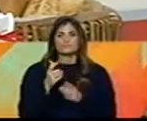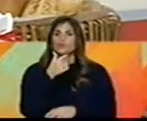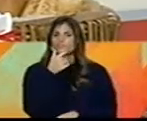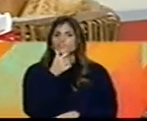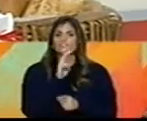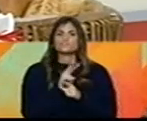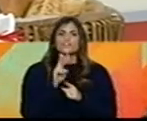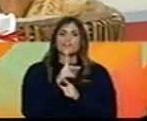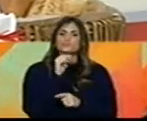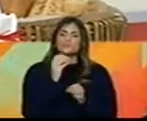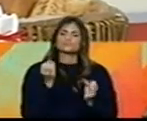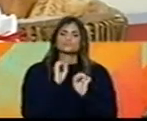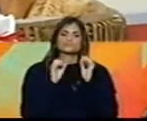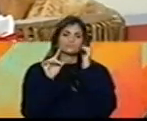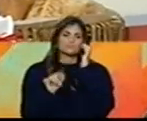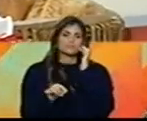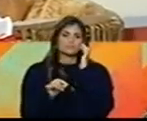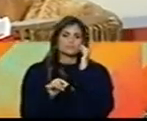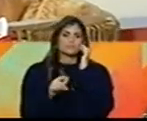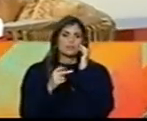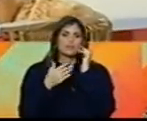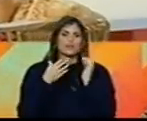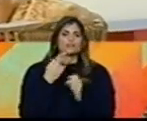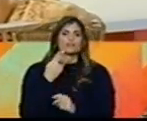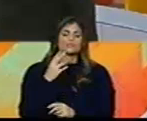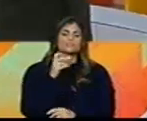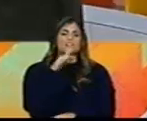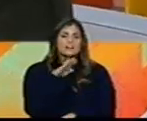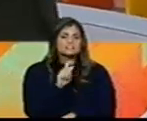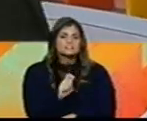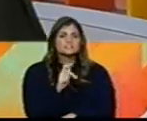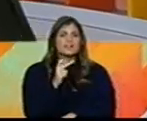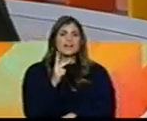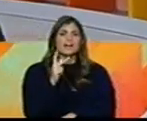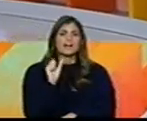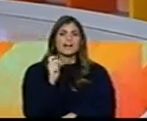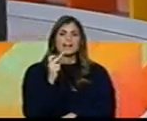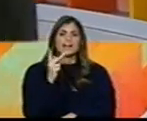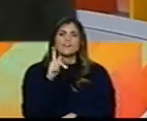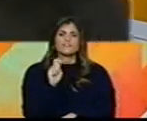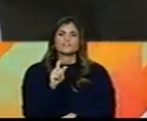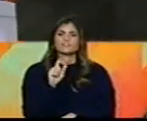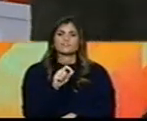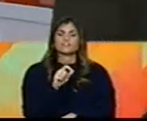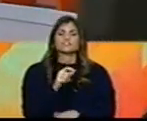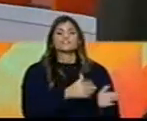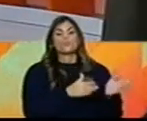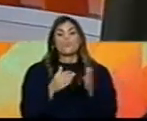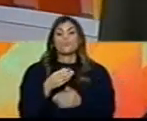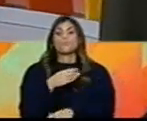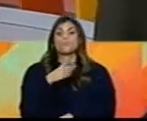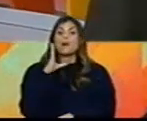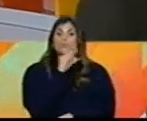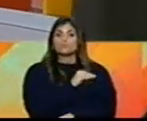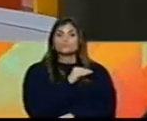vegana e sem açúcar. Que, okay, temos os adoçantes, da agave. Demais. E depois para... a padaria também. Sim, que tem